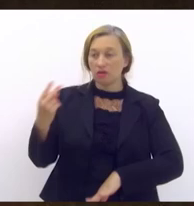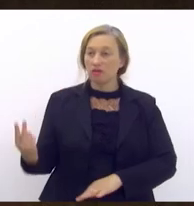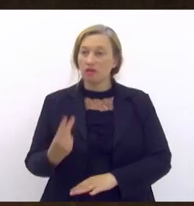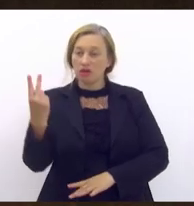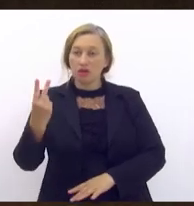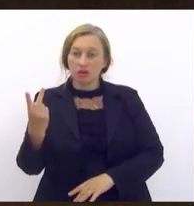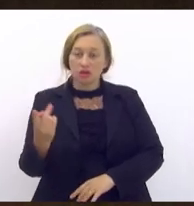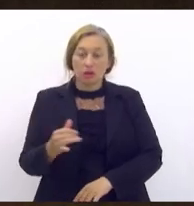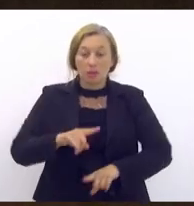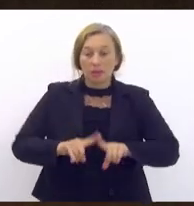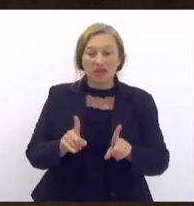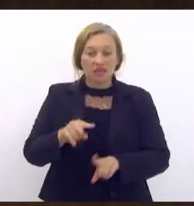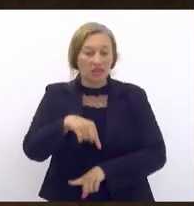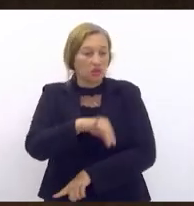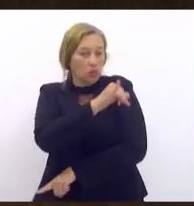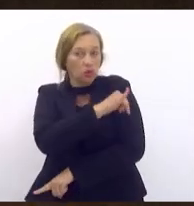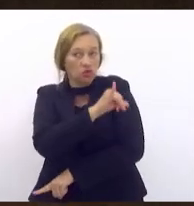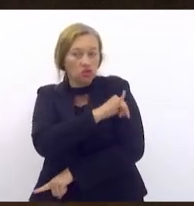infelizmente no Rio de Janeiro